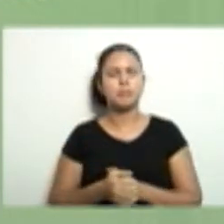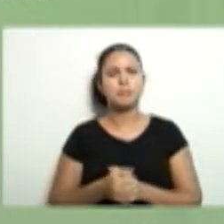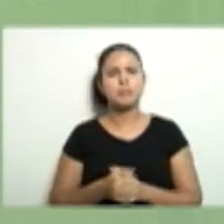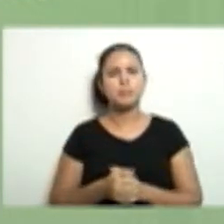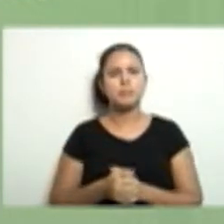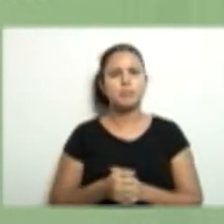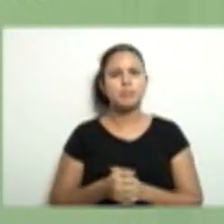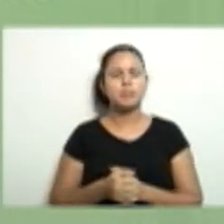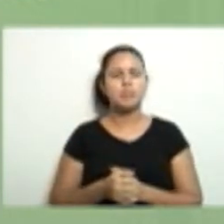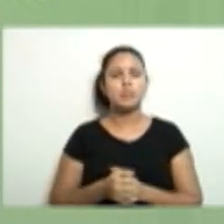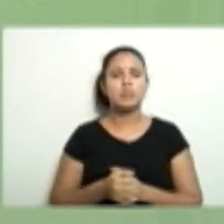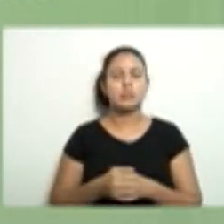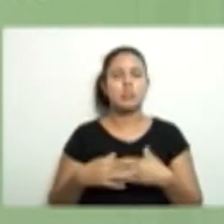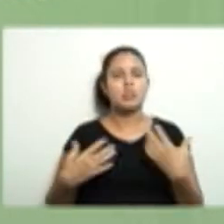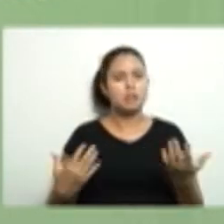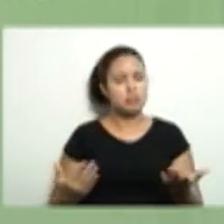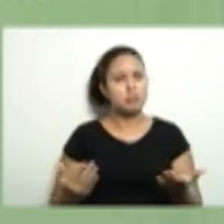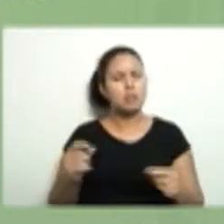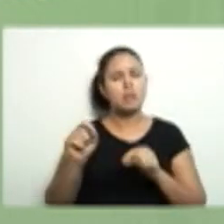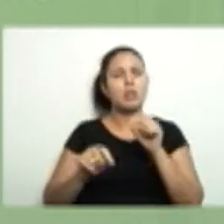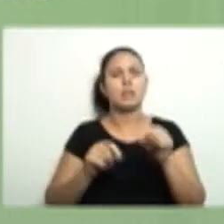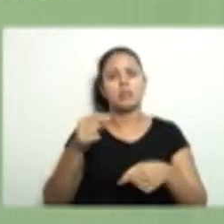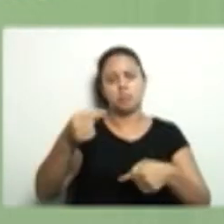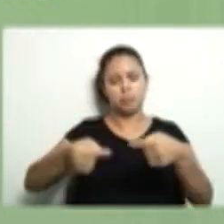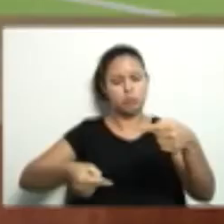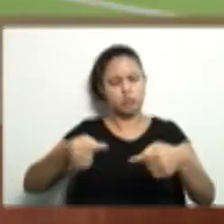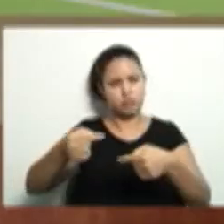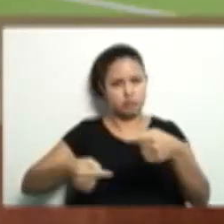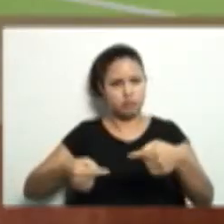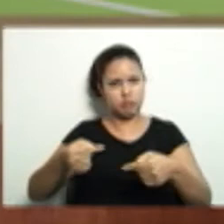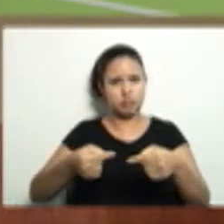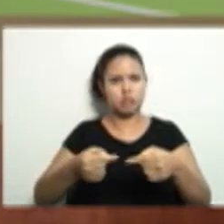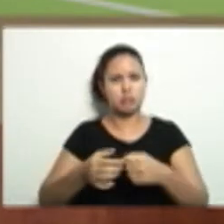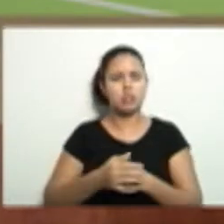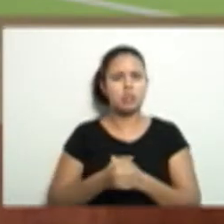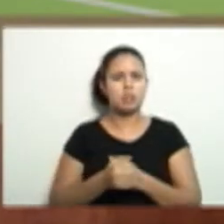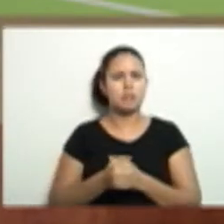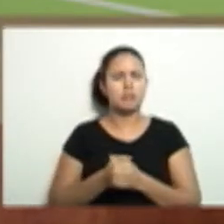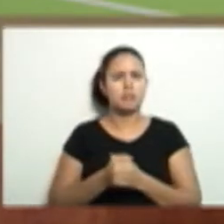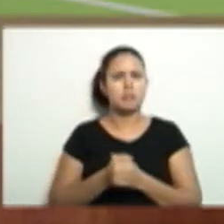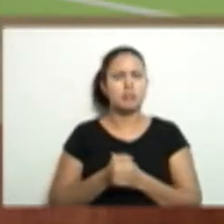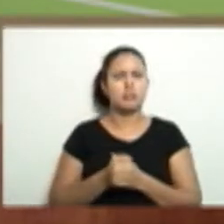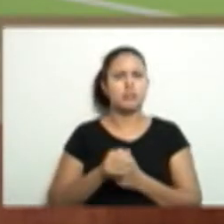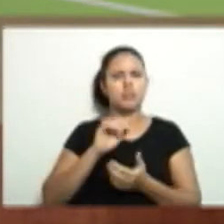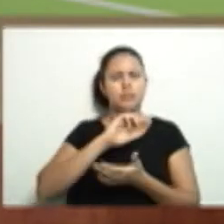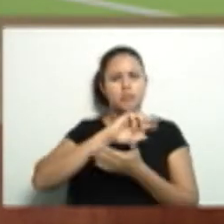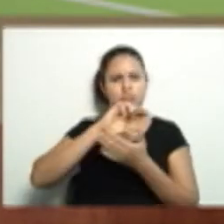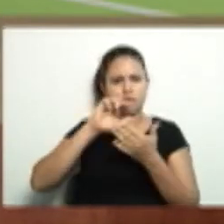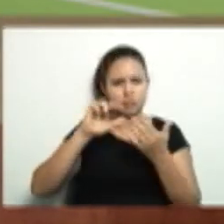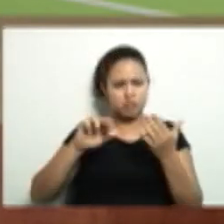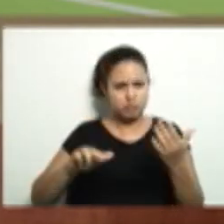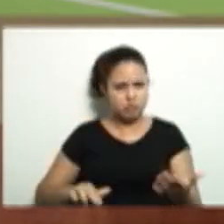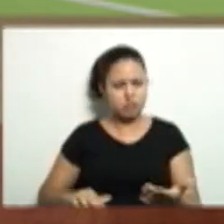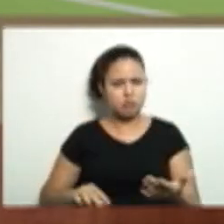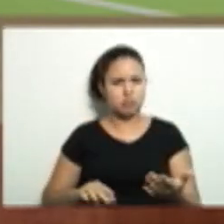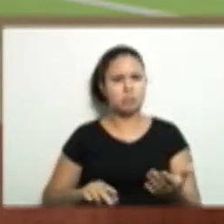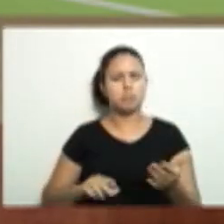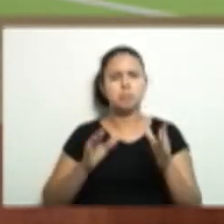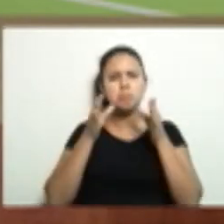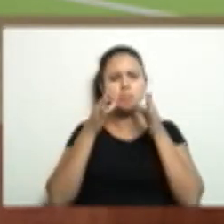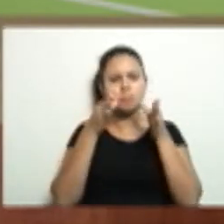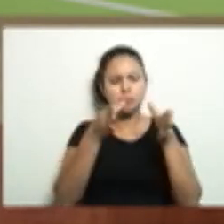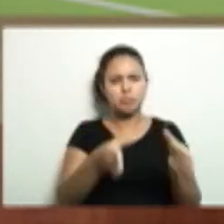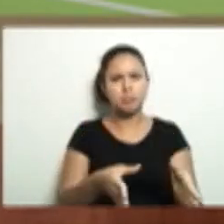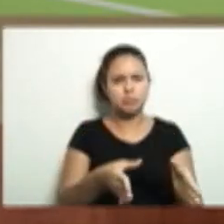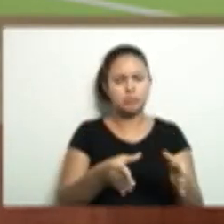pelos politiqueiros de plantão, pois os benefícios são benefícios diretos.